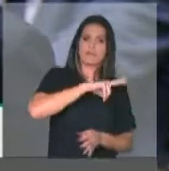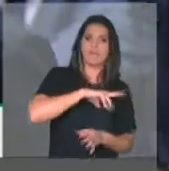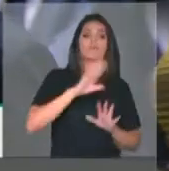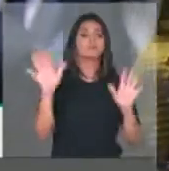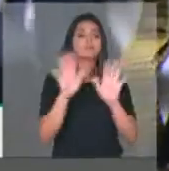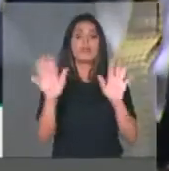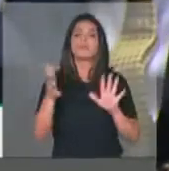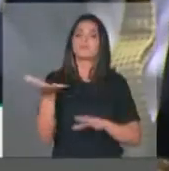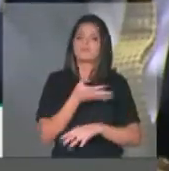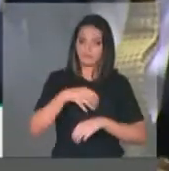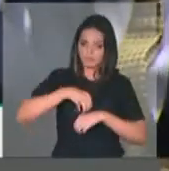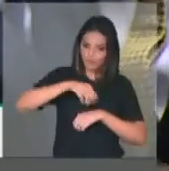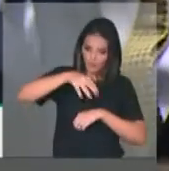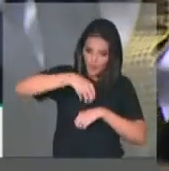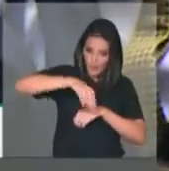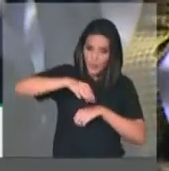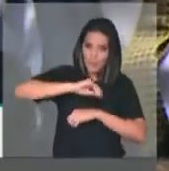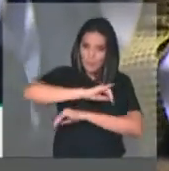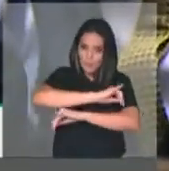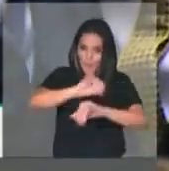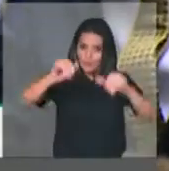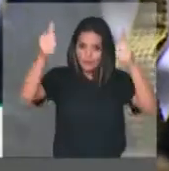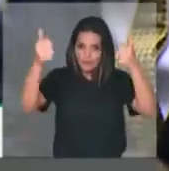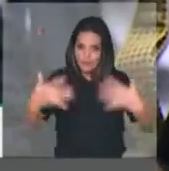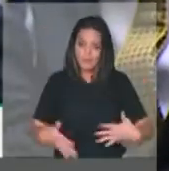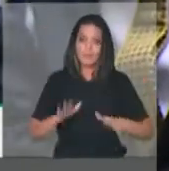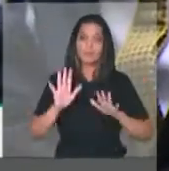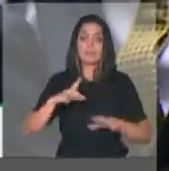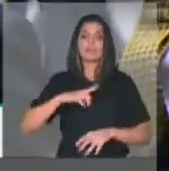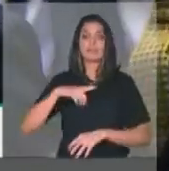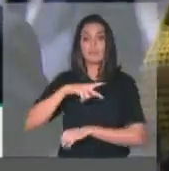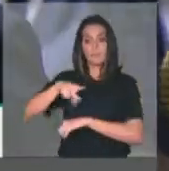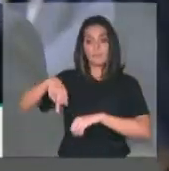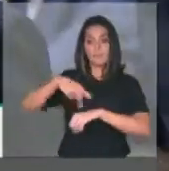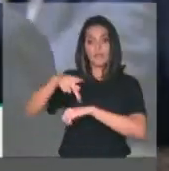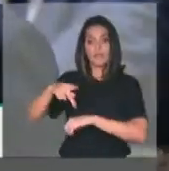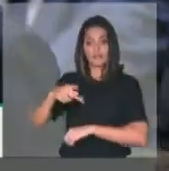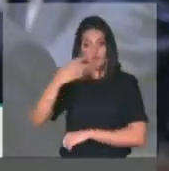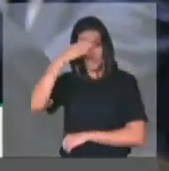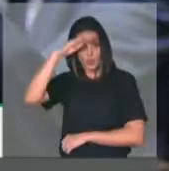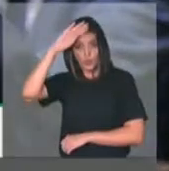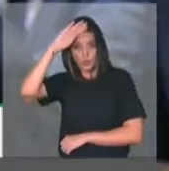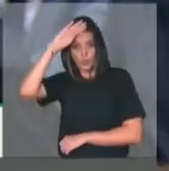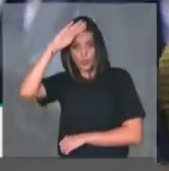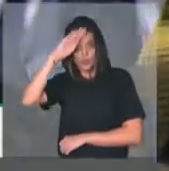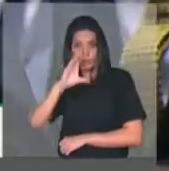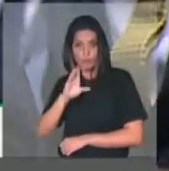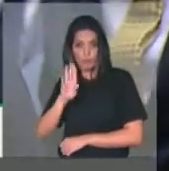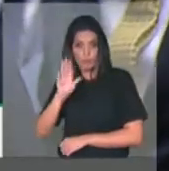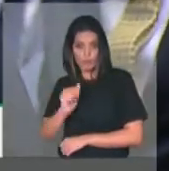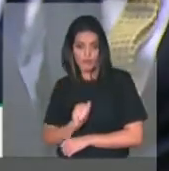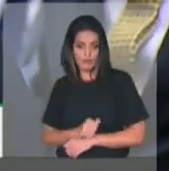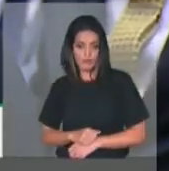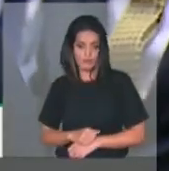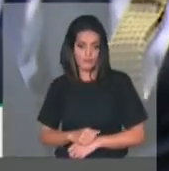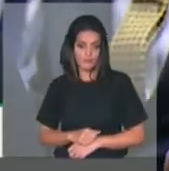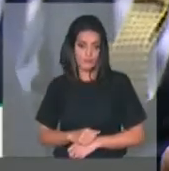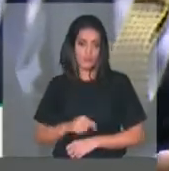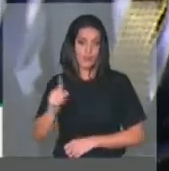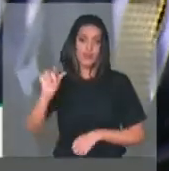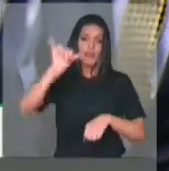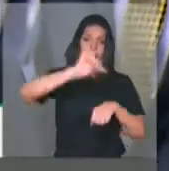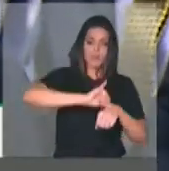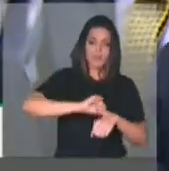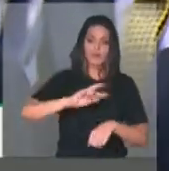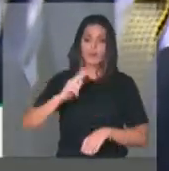informação que eu quero compartilhar com esse plenário. Existe um país, Cuba, cujo a capital é Havana. E